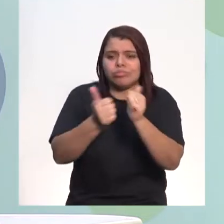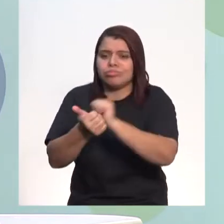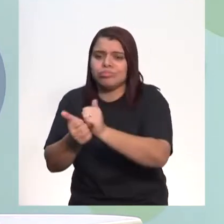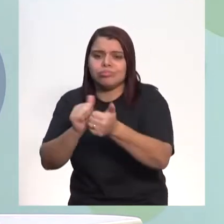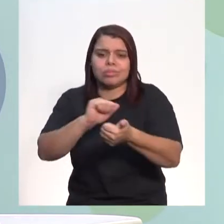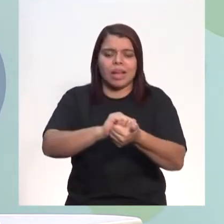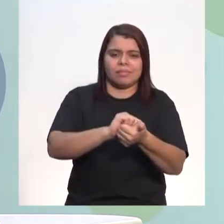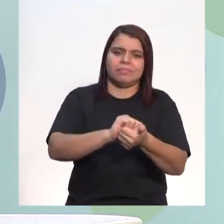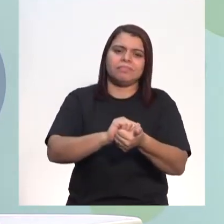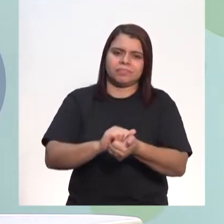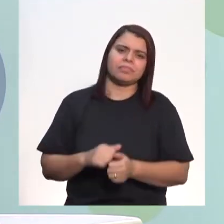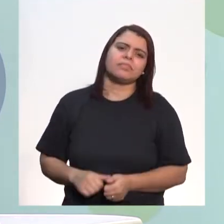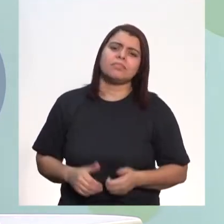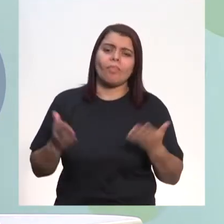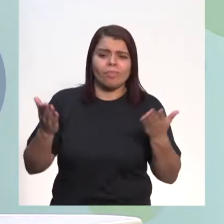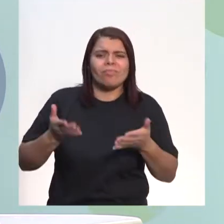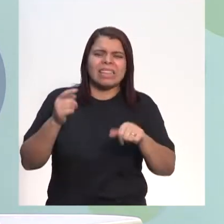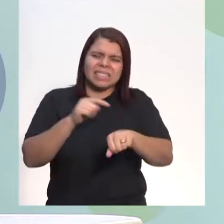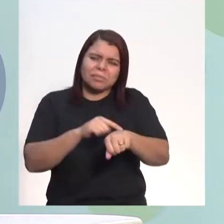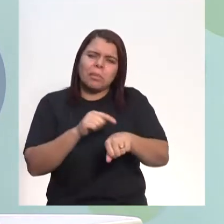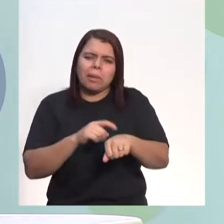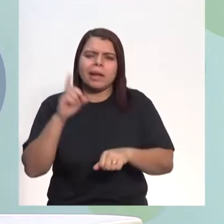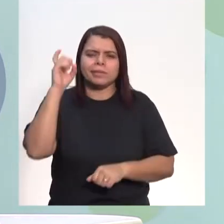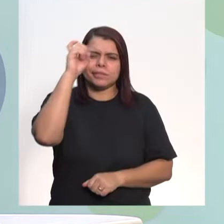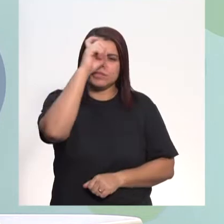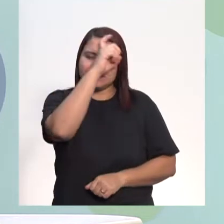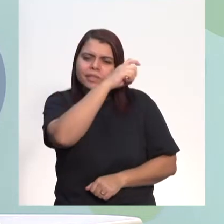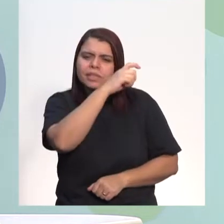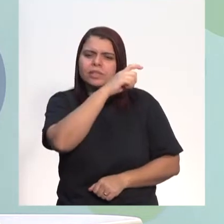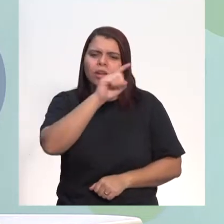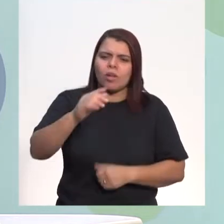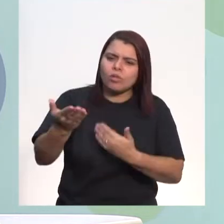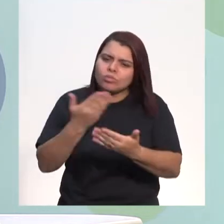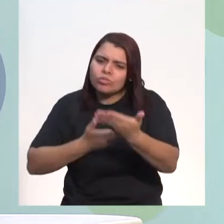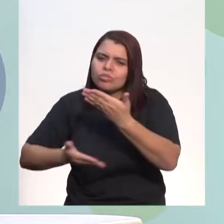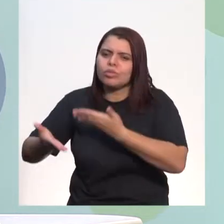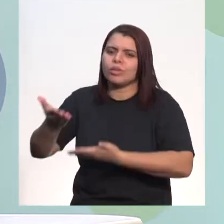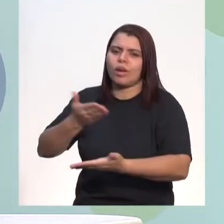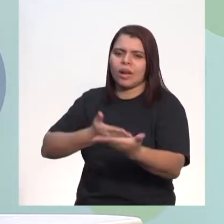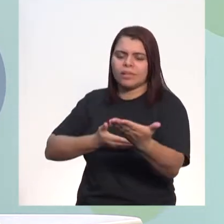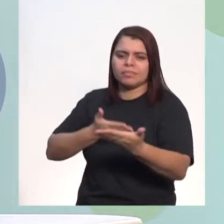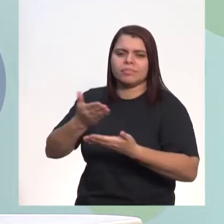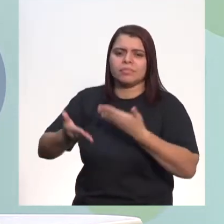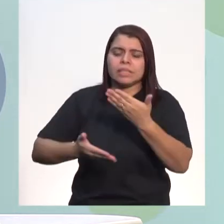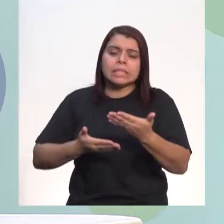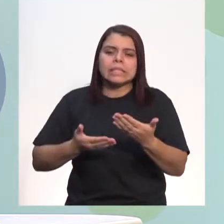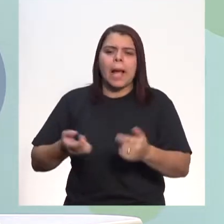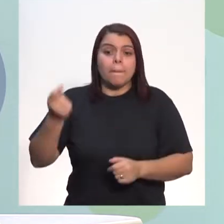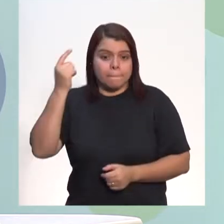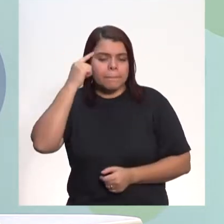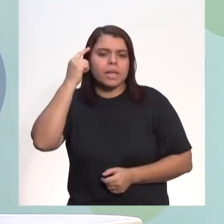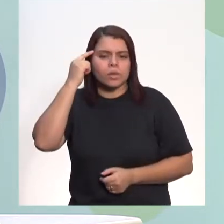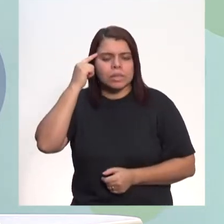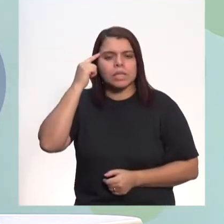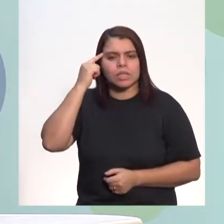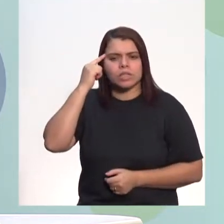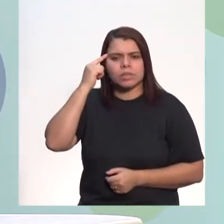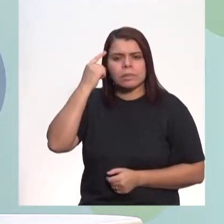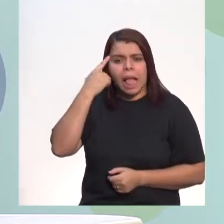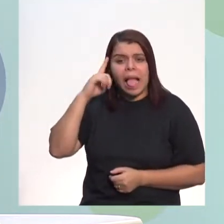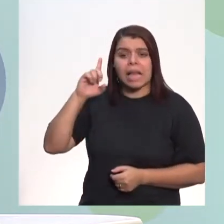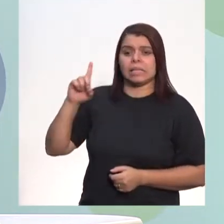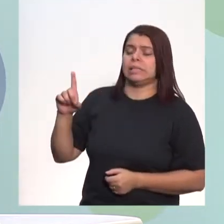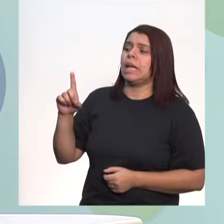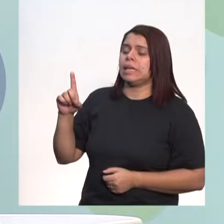transpostas por um momento, para uma outra forma de interação. E, pelo que eu entendi na sua fala, a ideia também é a gente sempre